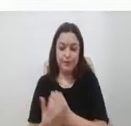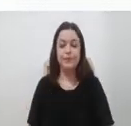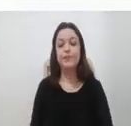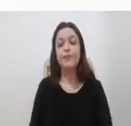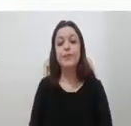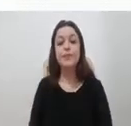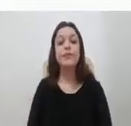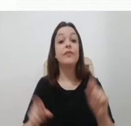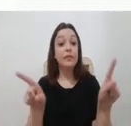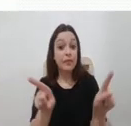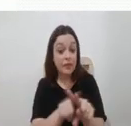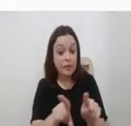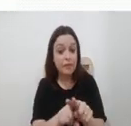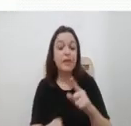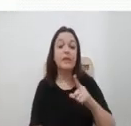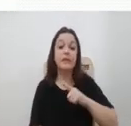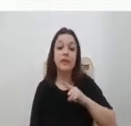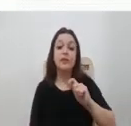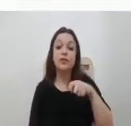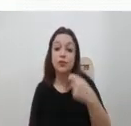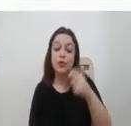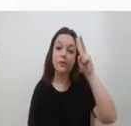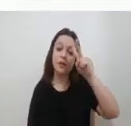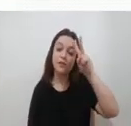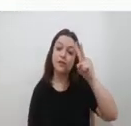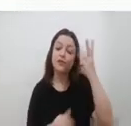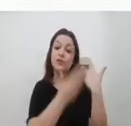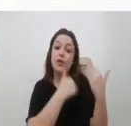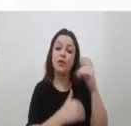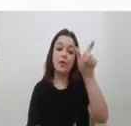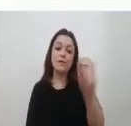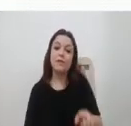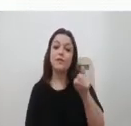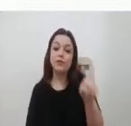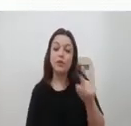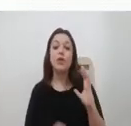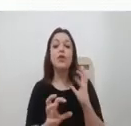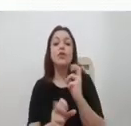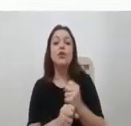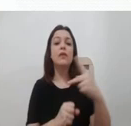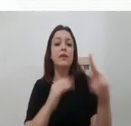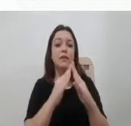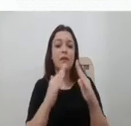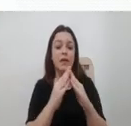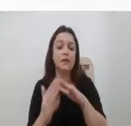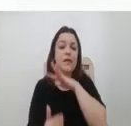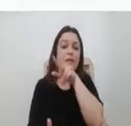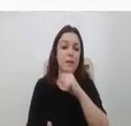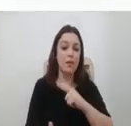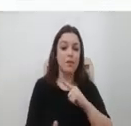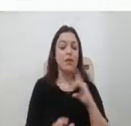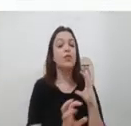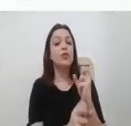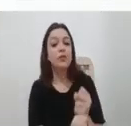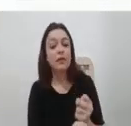denúncia. Então, também temos o histórico de guarda de animais, número de